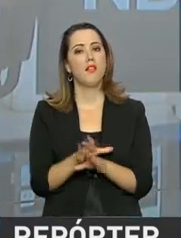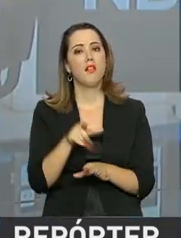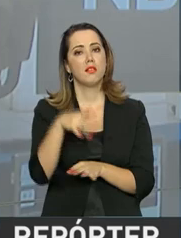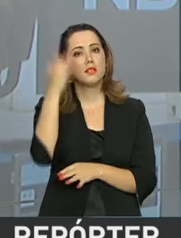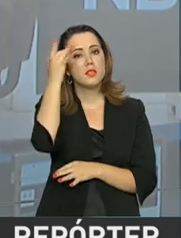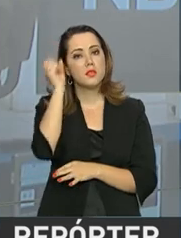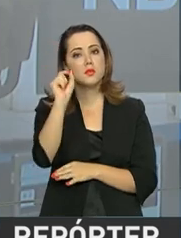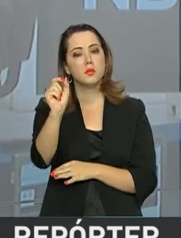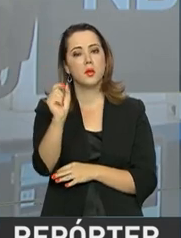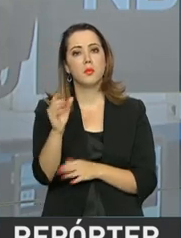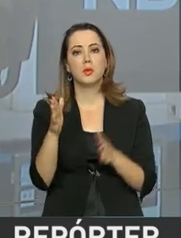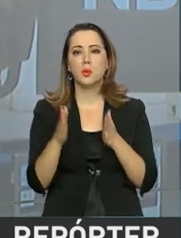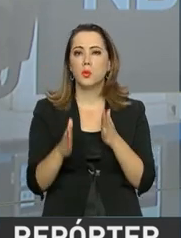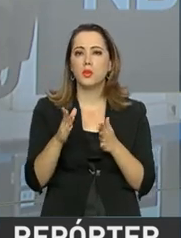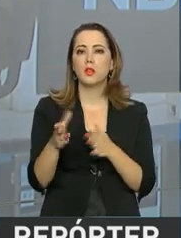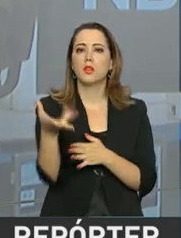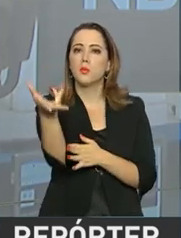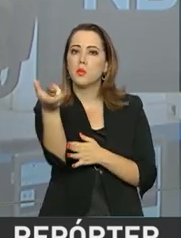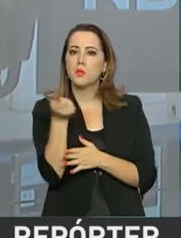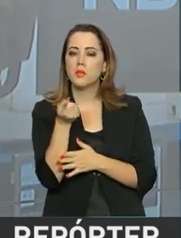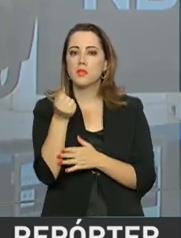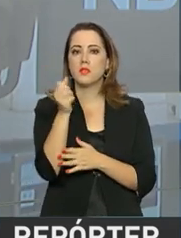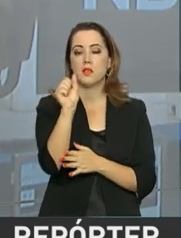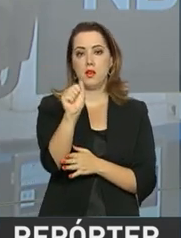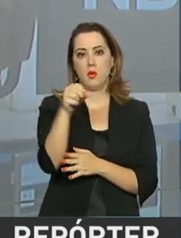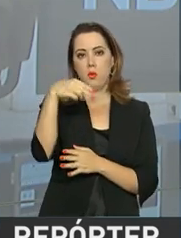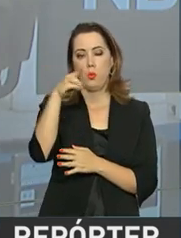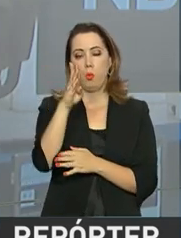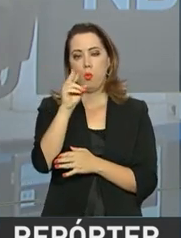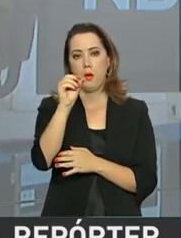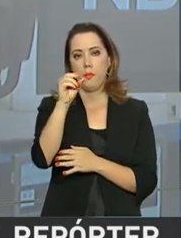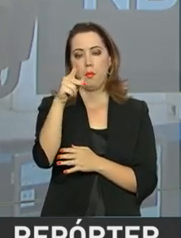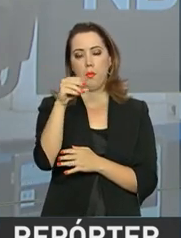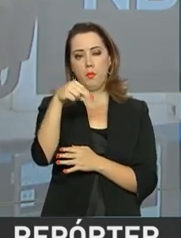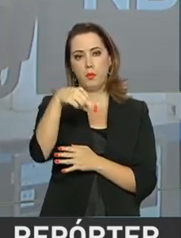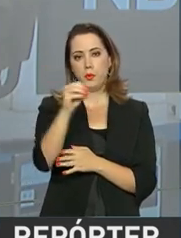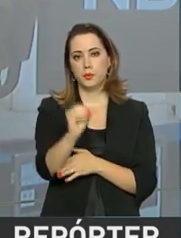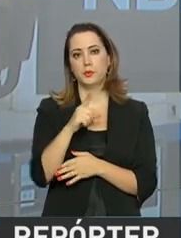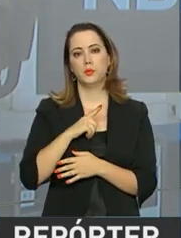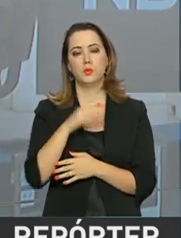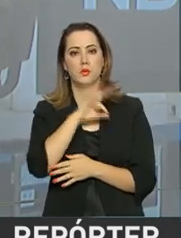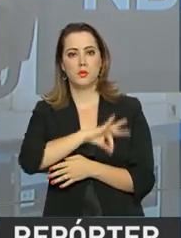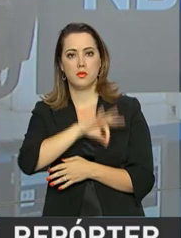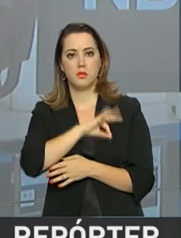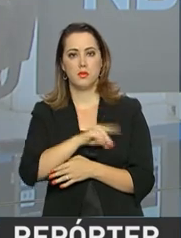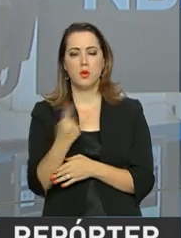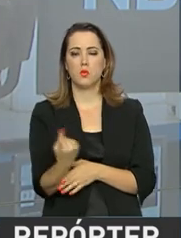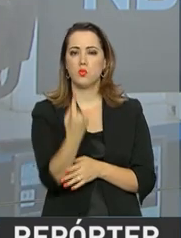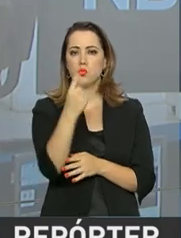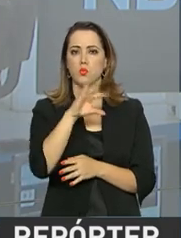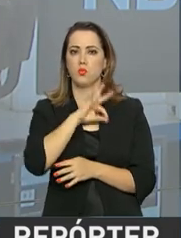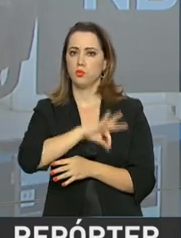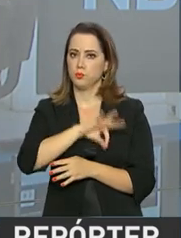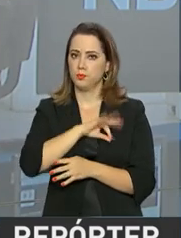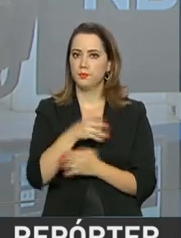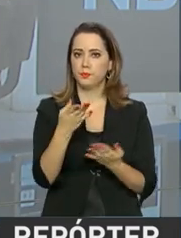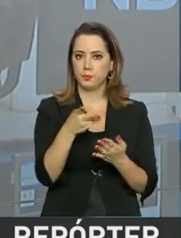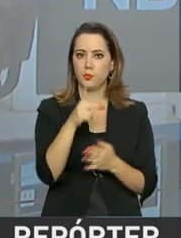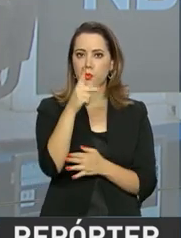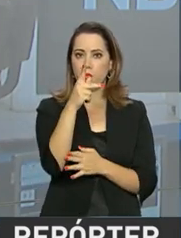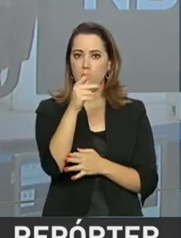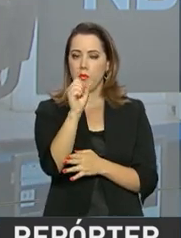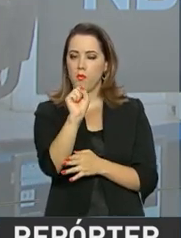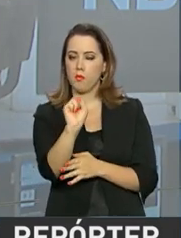prazo para sacar o abono salarial o valor do benefício é de um salário mínimo sobre o saque do pispasep nossa equipe